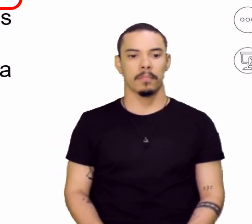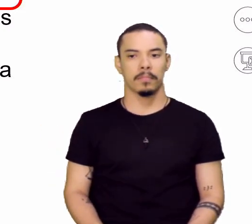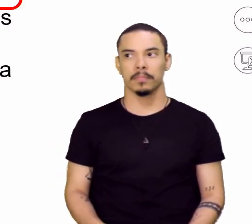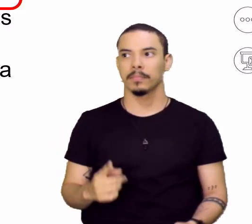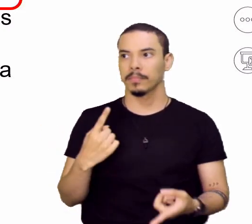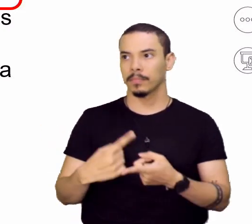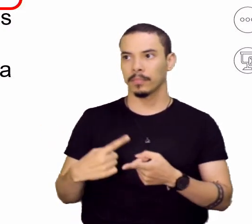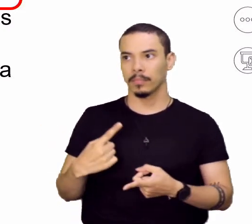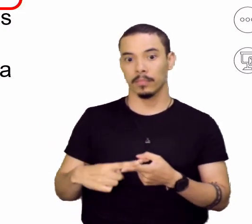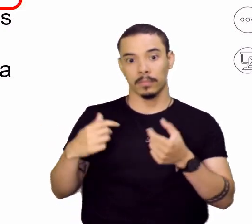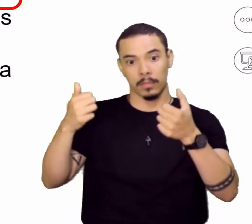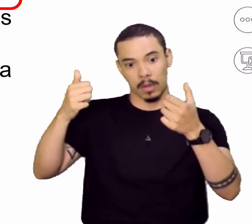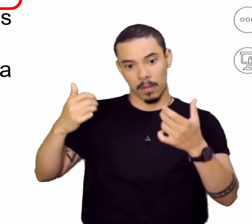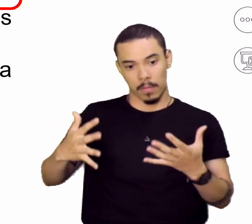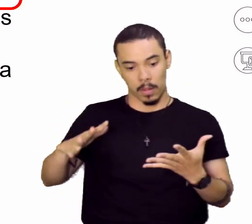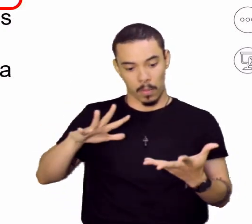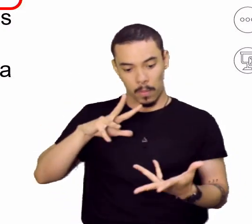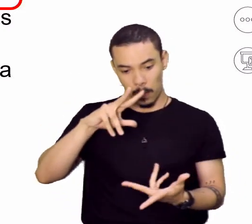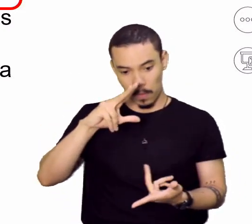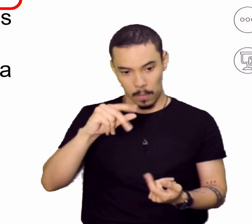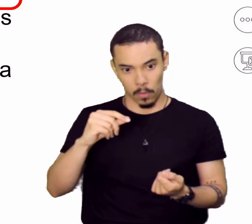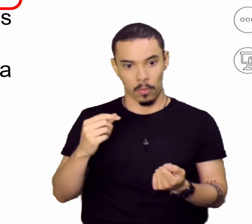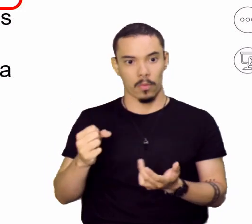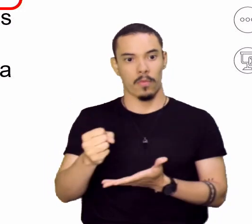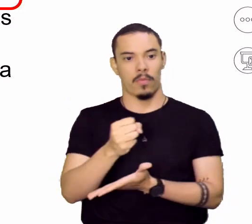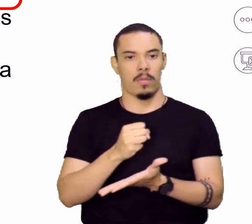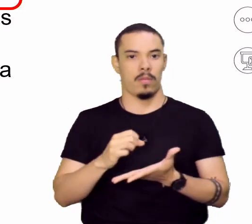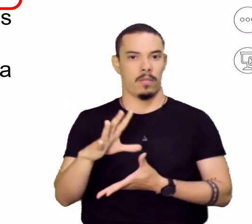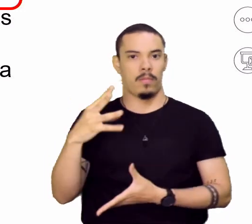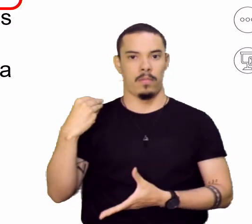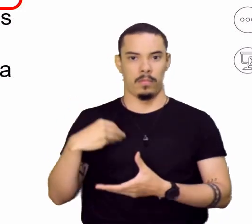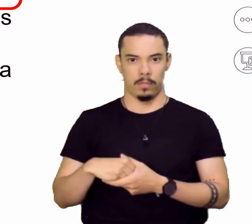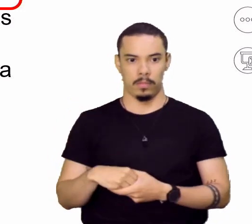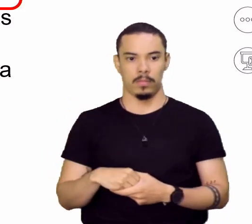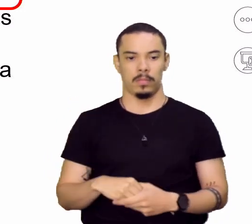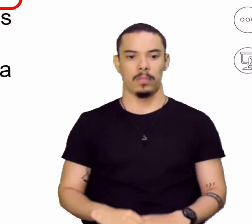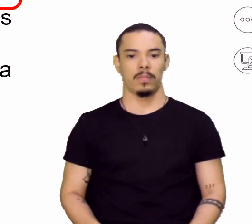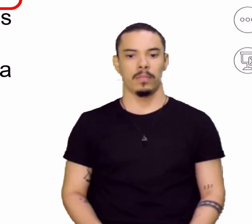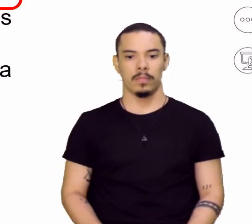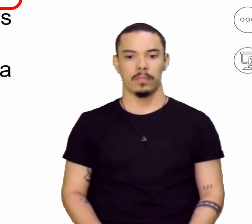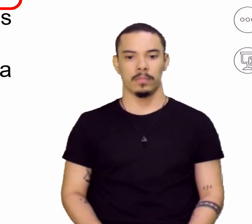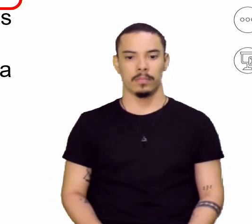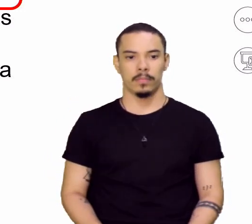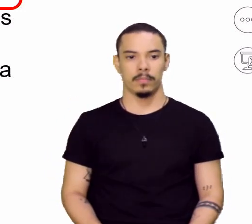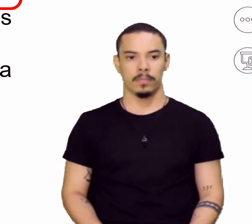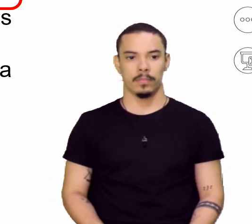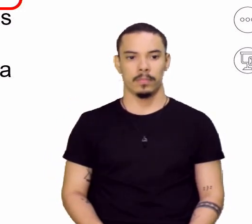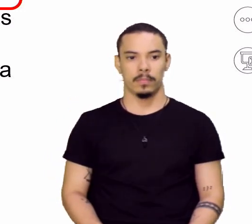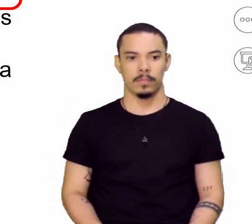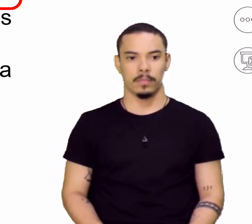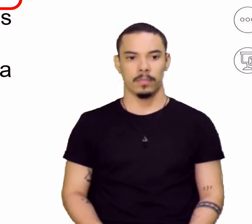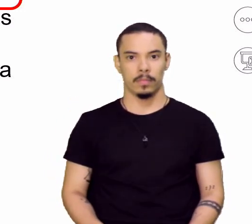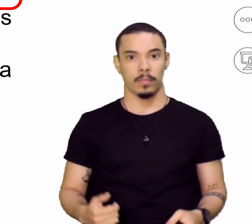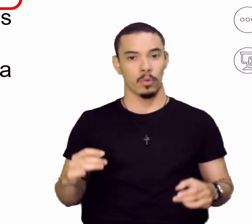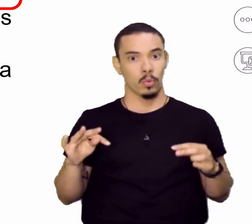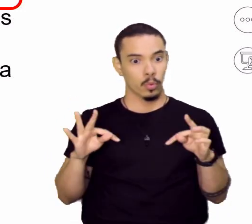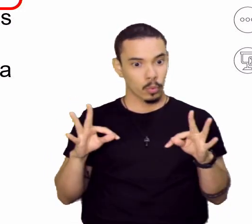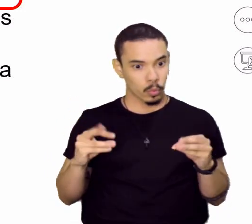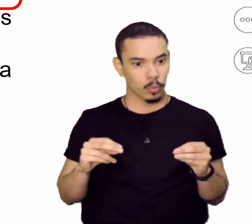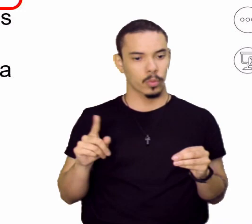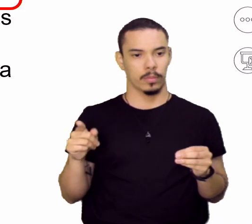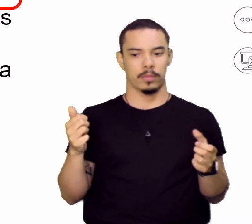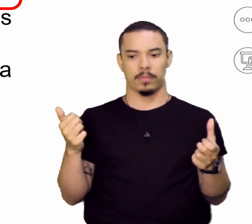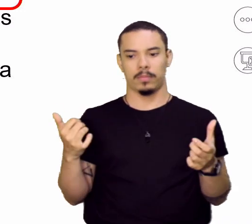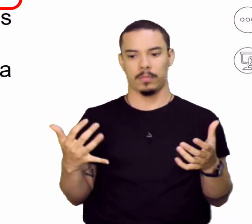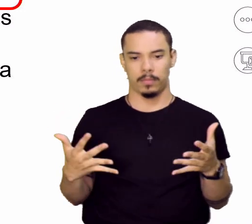racional do mundo fundamentada nos elementos da natureza. Toda aquela confusão pode dizer que é isso, olha